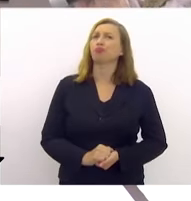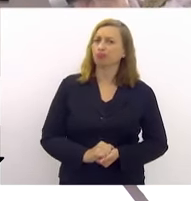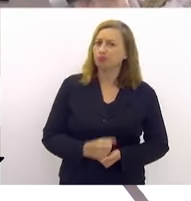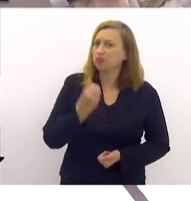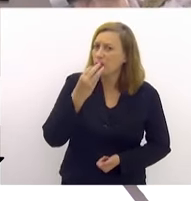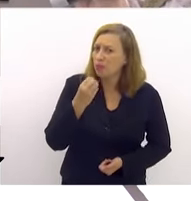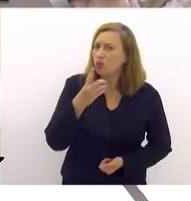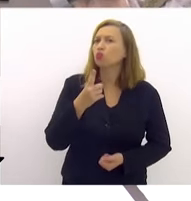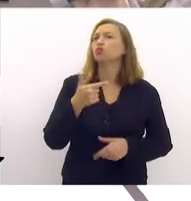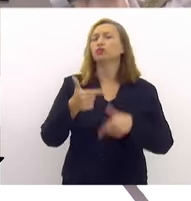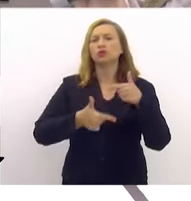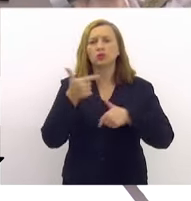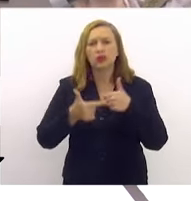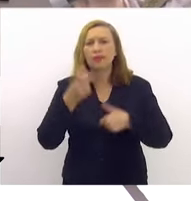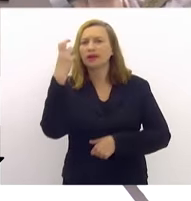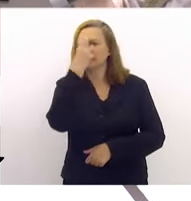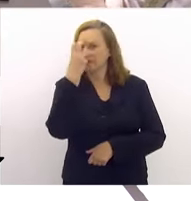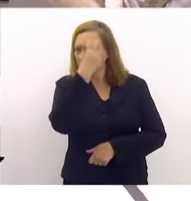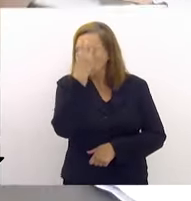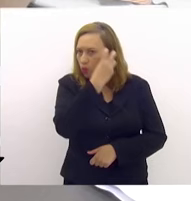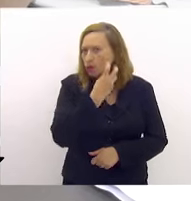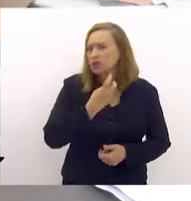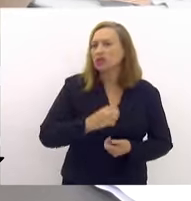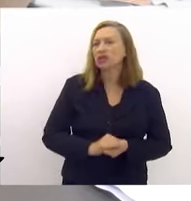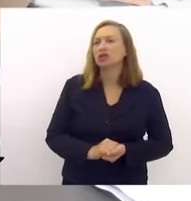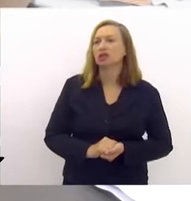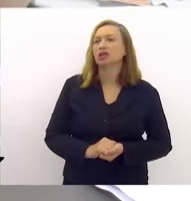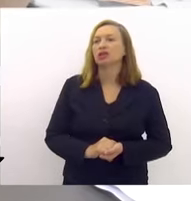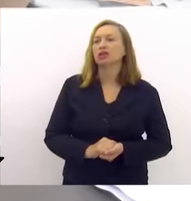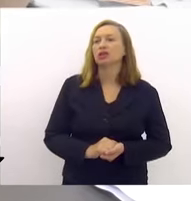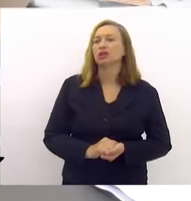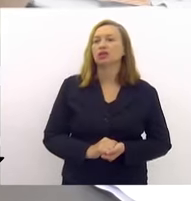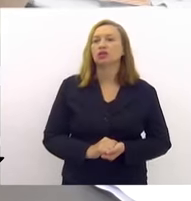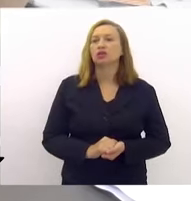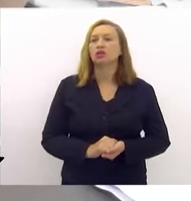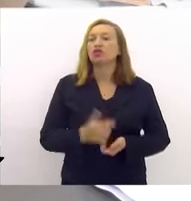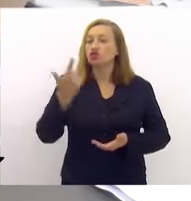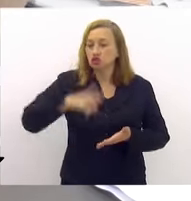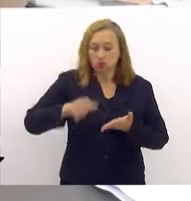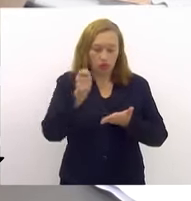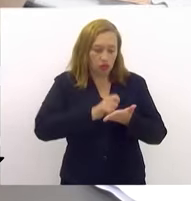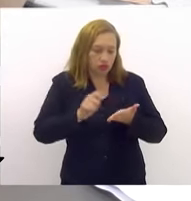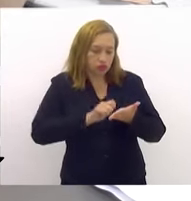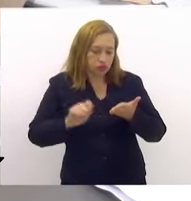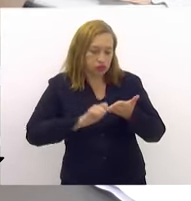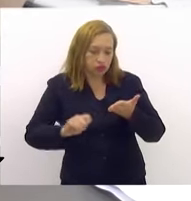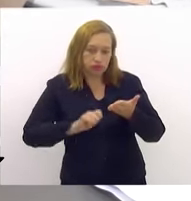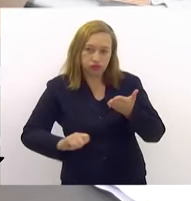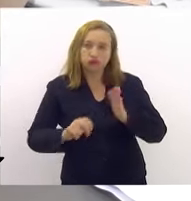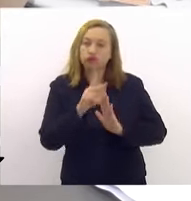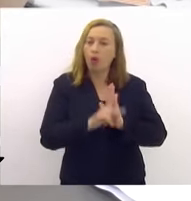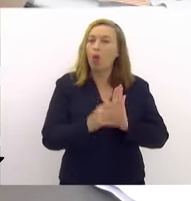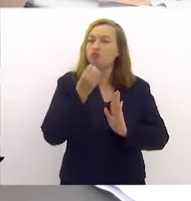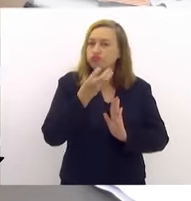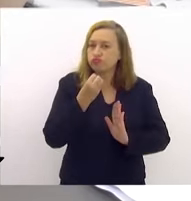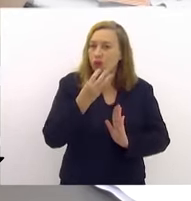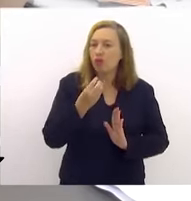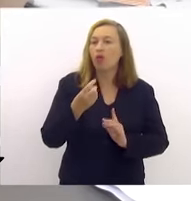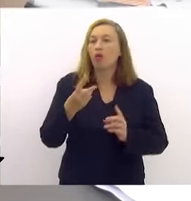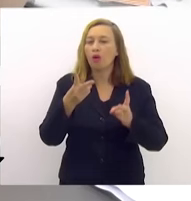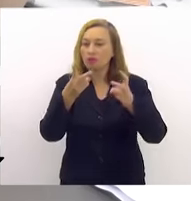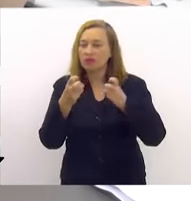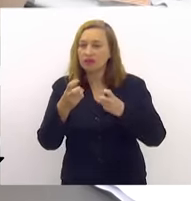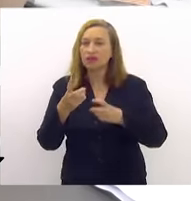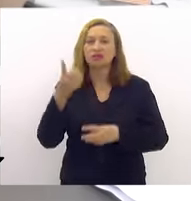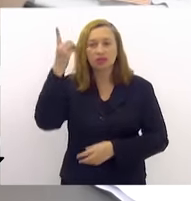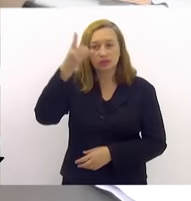muito bom o trabalho da Verônica, reescreveu todo o projeto, adequando. Boa observação do Serafini. Eu